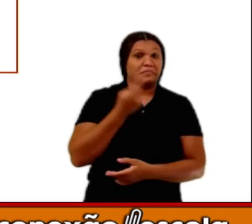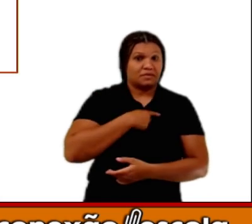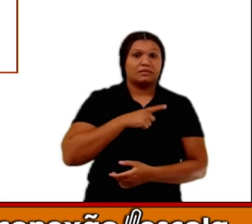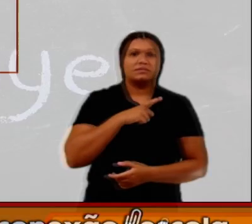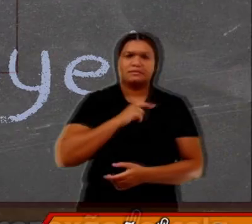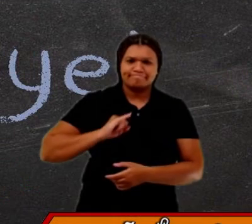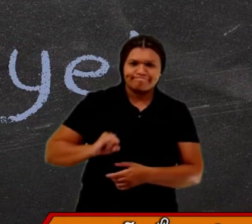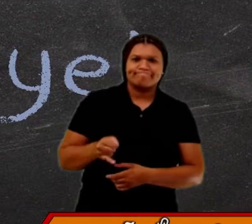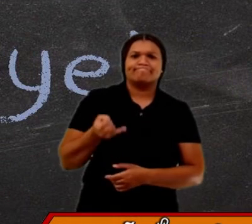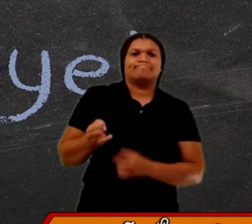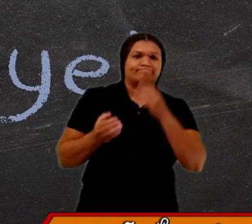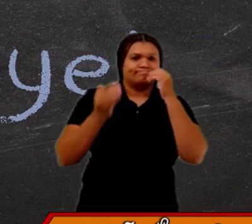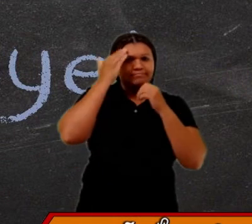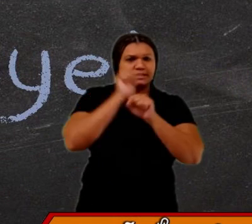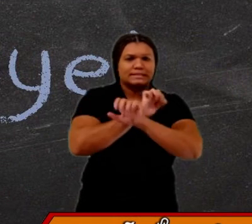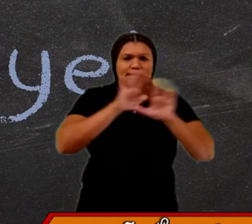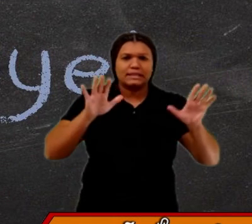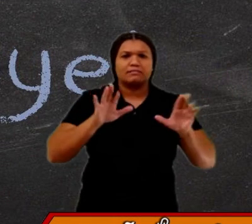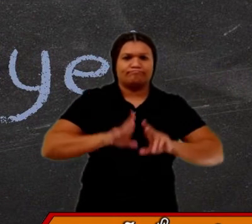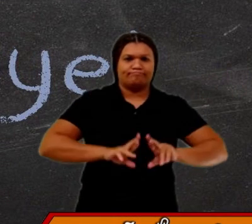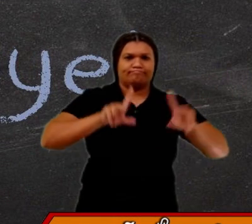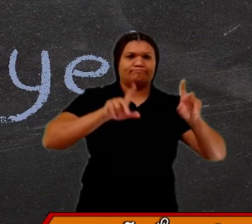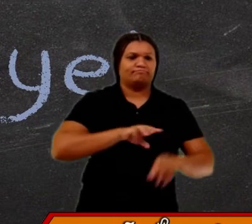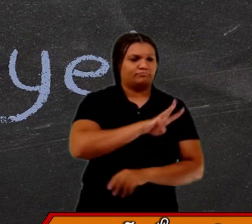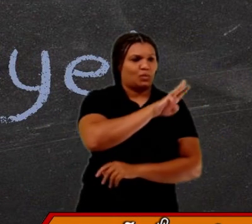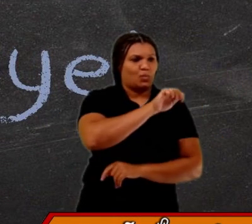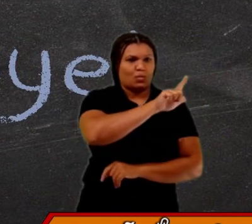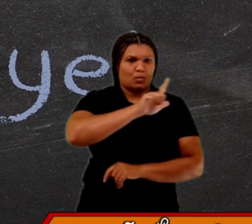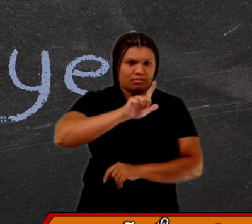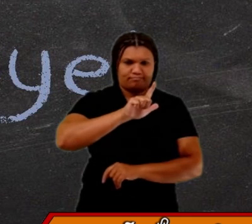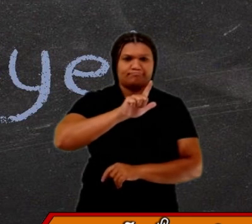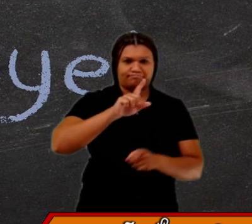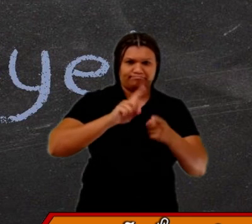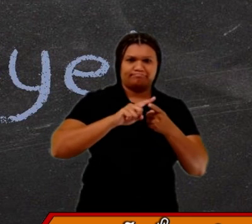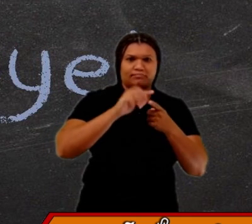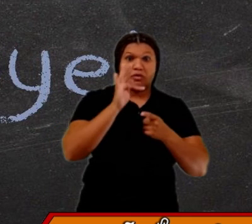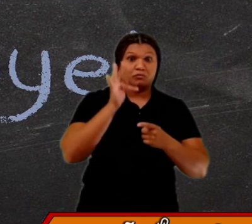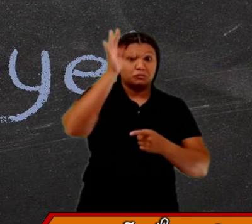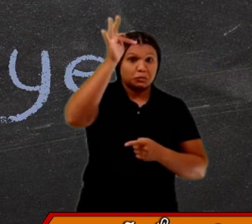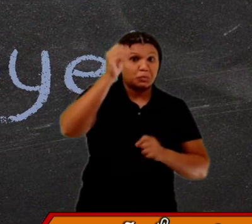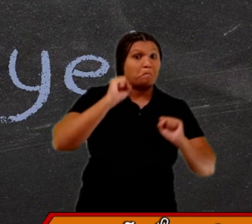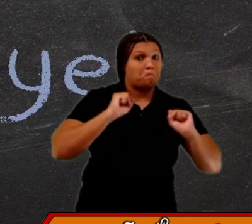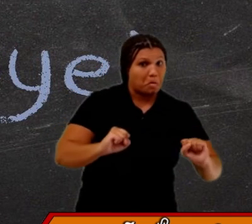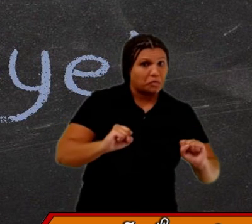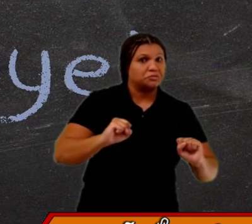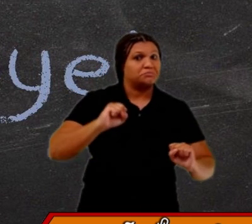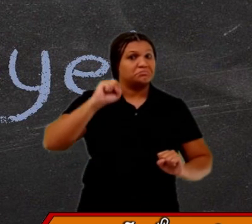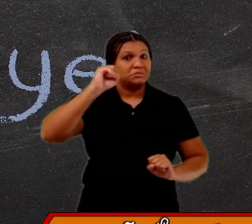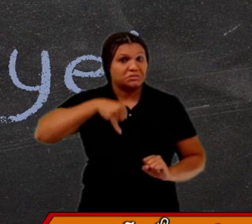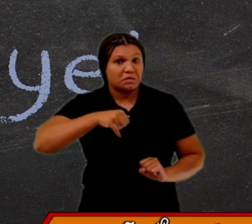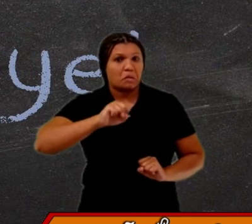tivemos a oportunidade de entender a diferença do Will com guincho Will é aquele futuro incerto que pode